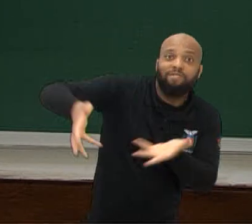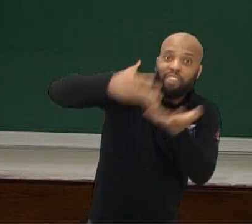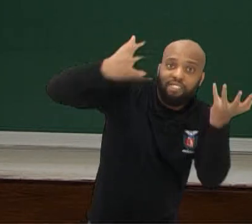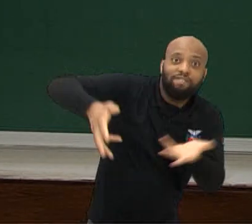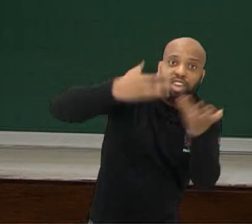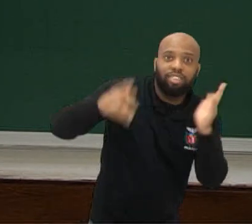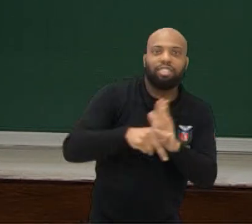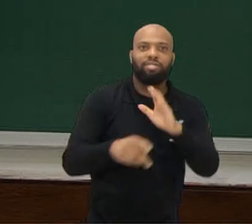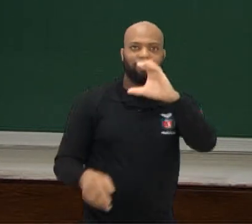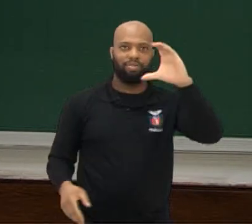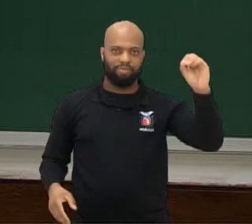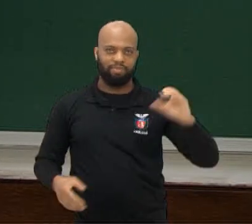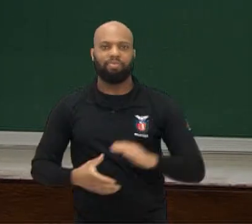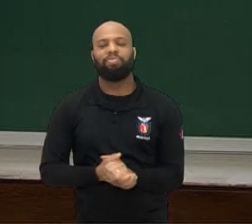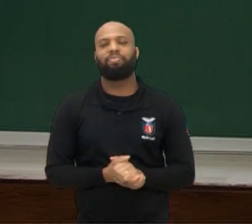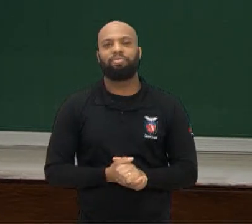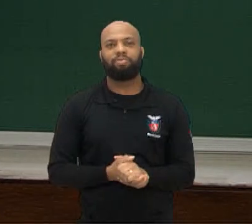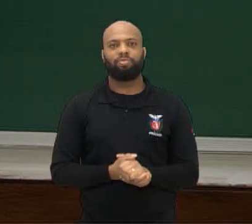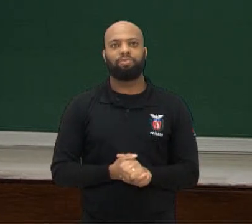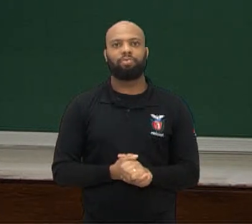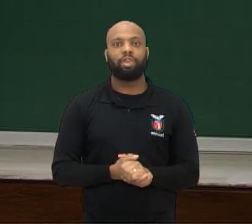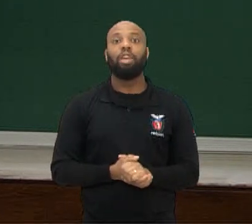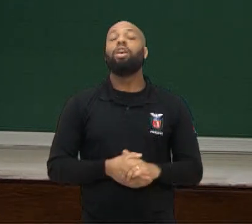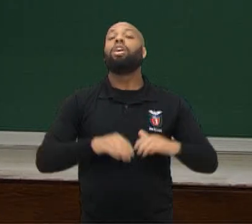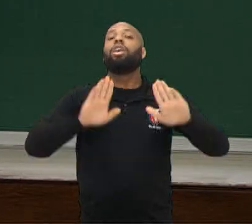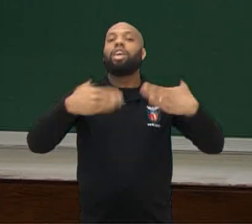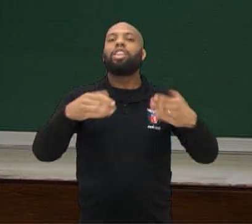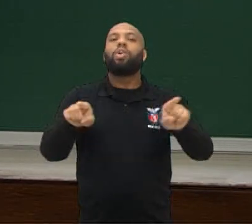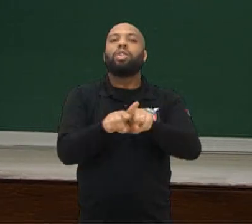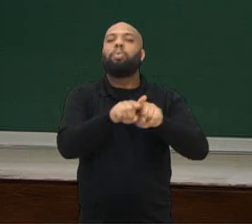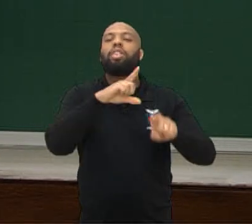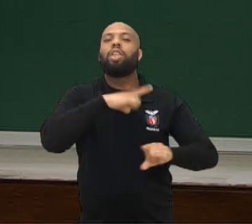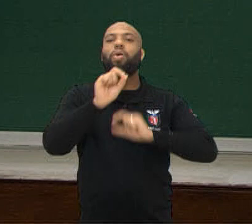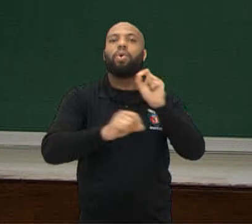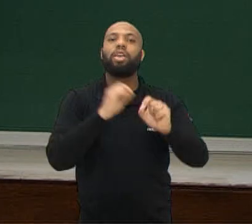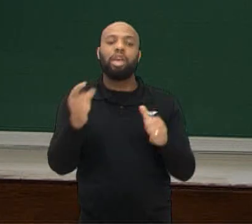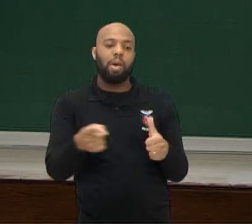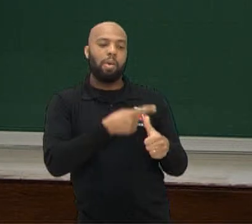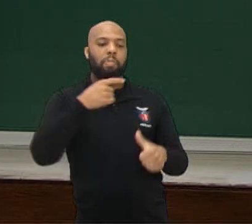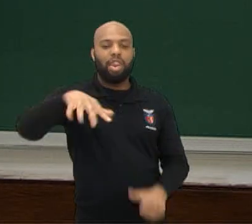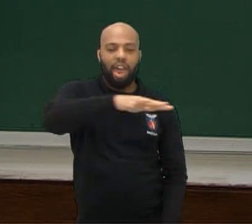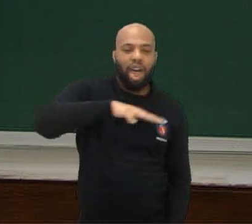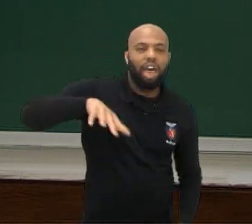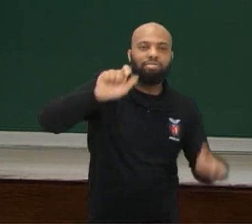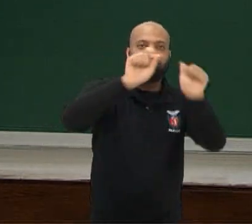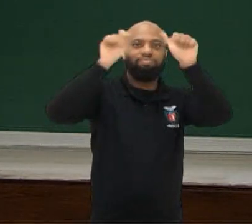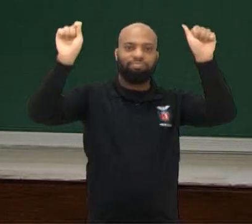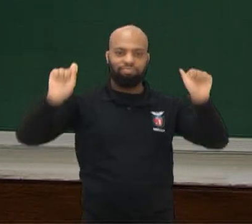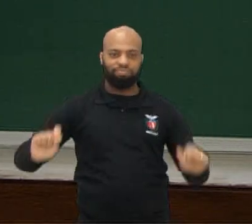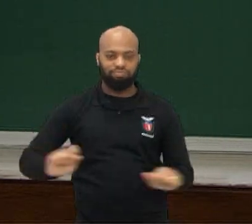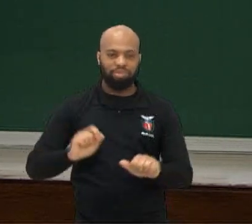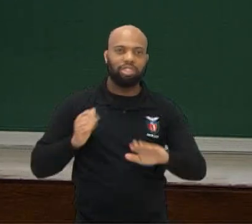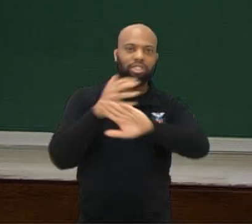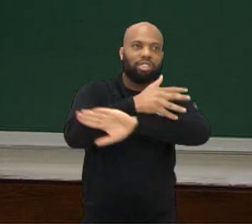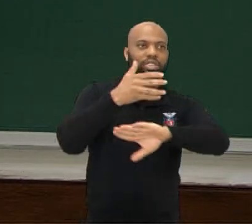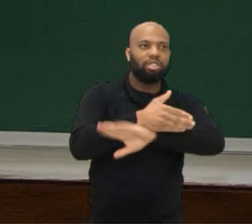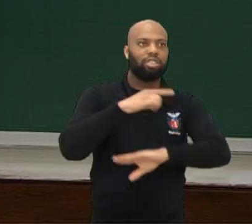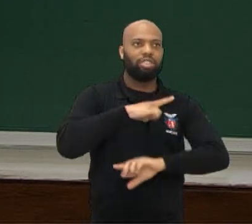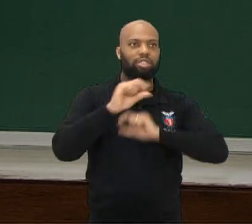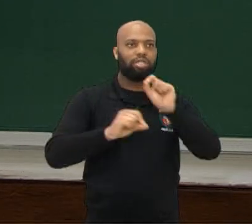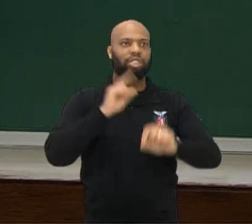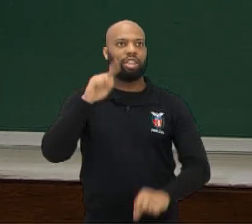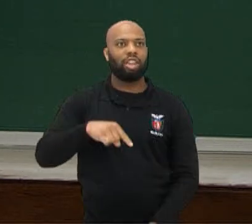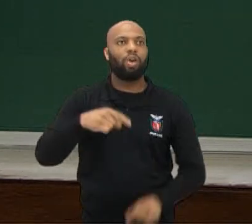e ocupem o Centro-Oeste. Aí nós vamos ter ali, as primeiras áreas de ocupação foram Seres